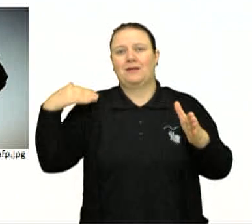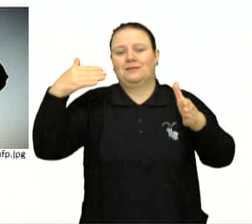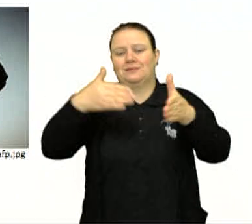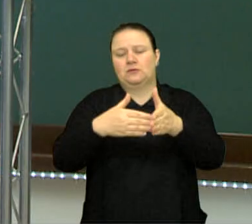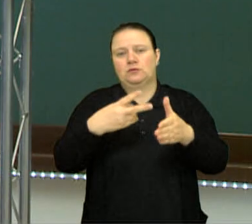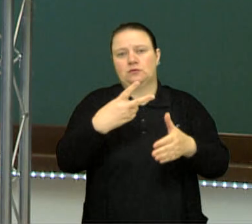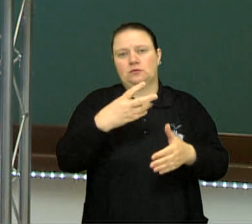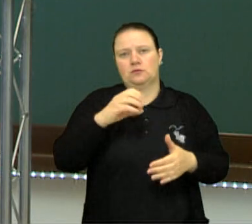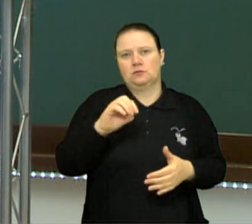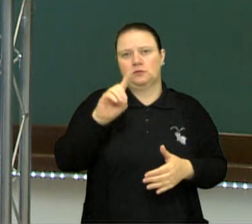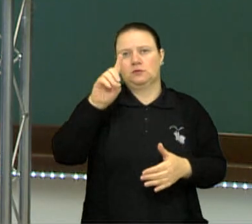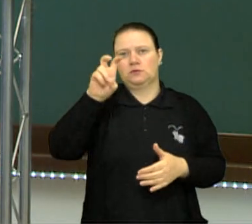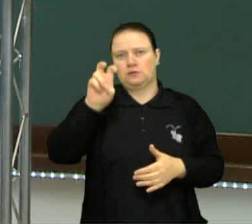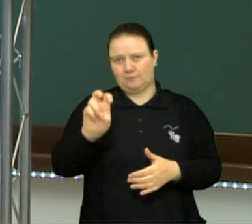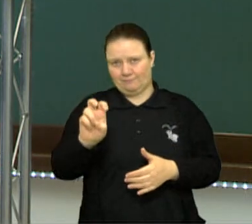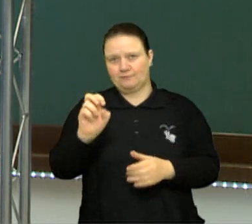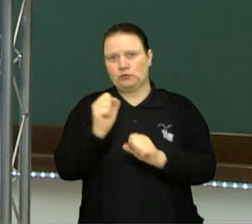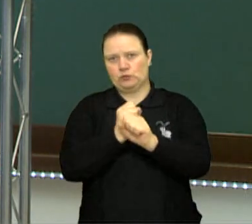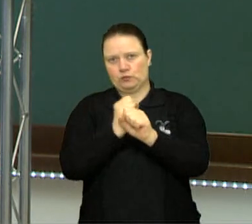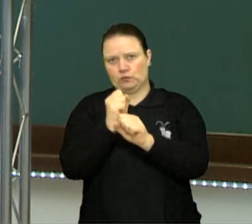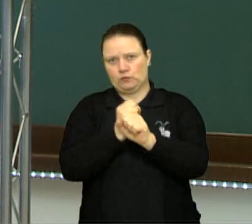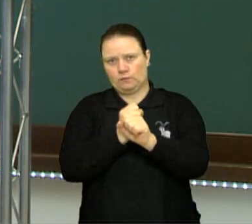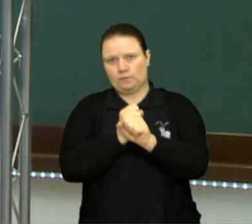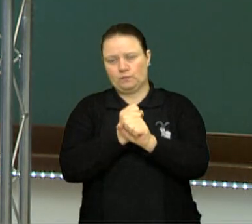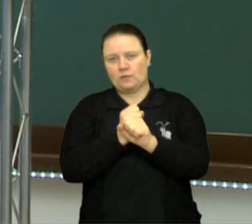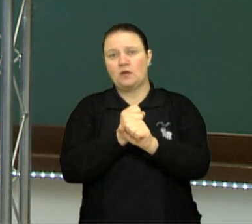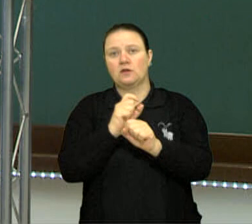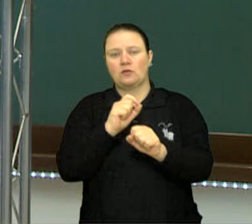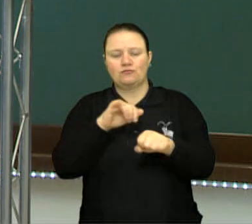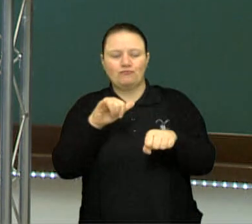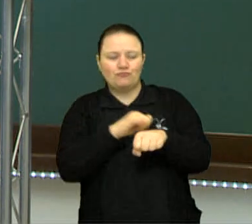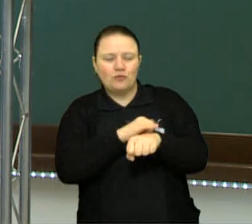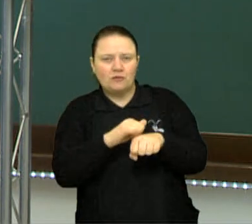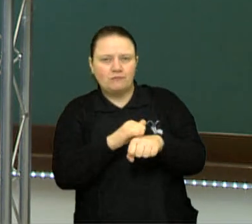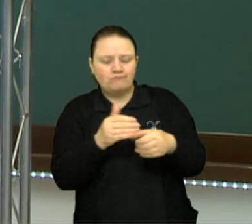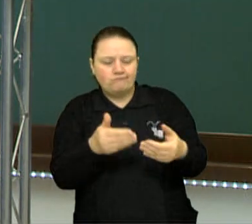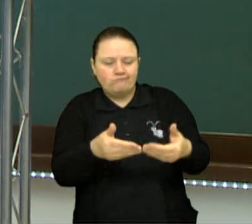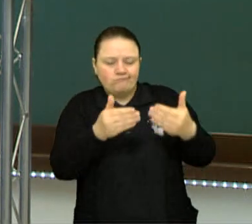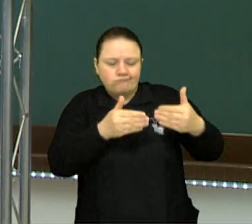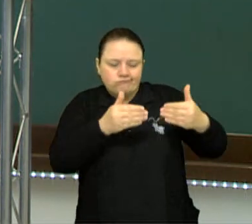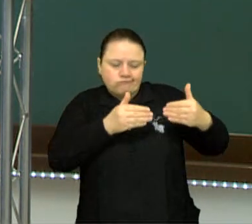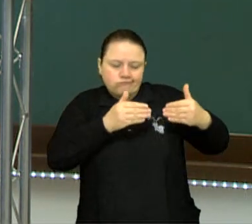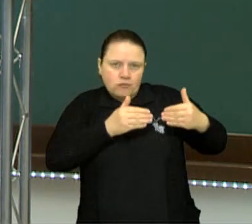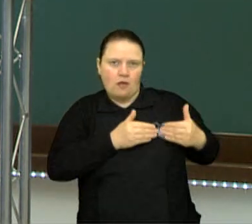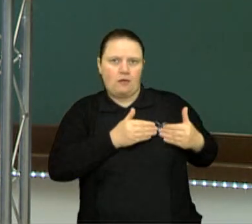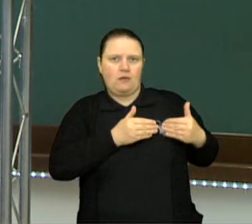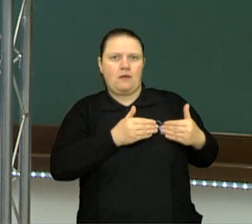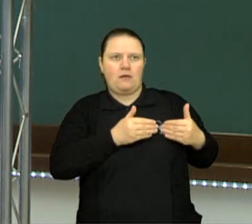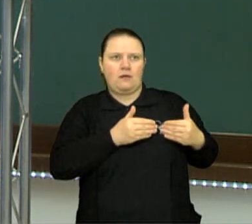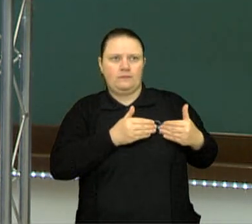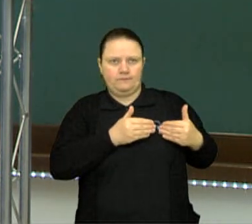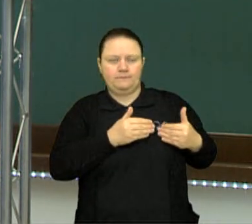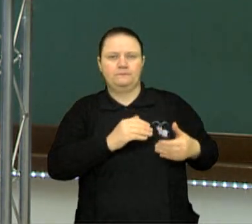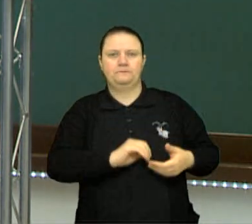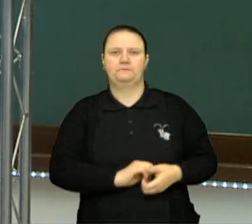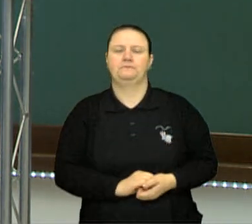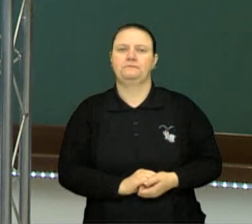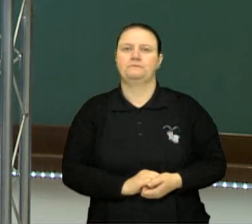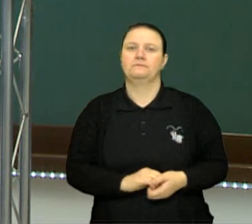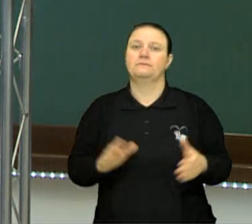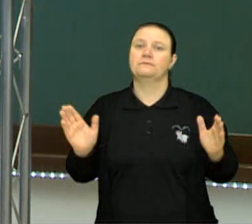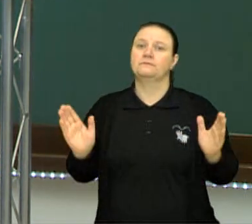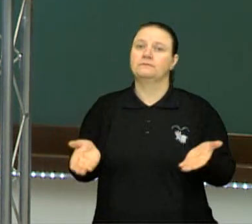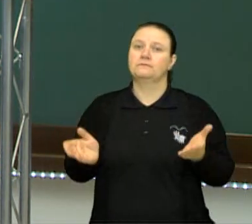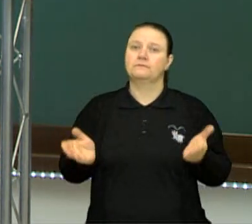2015, deflagraram então um recuo estratégico e impossibilitando novamente a sua solidificação.